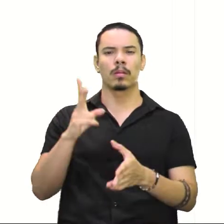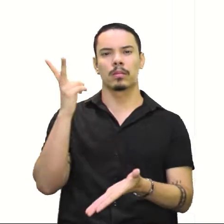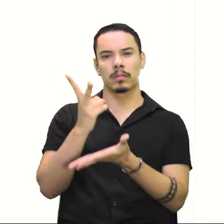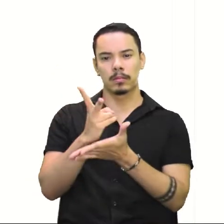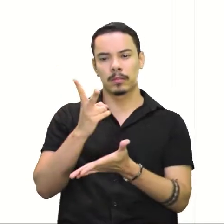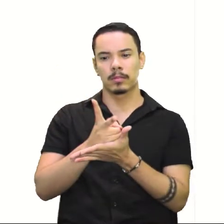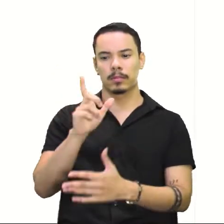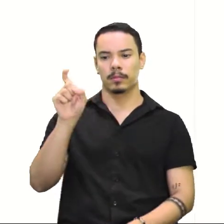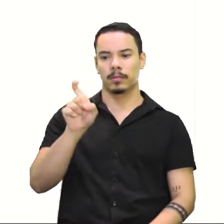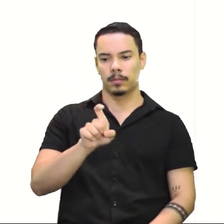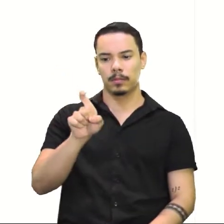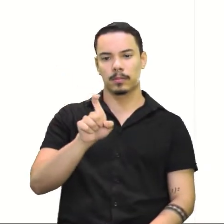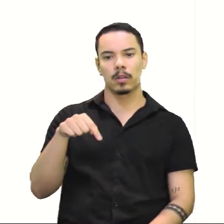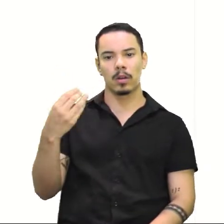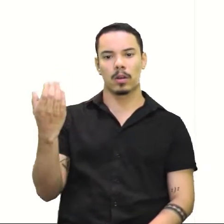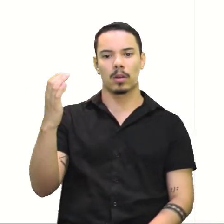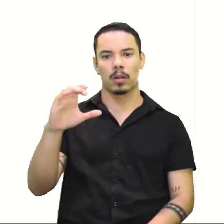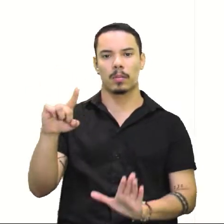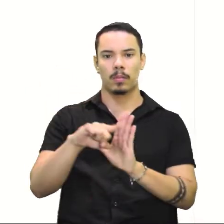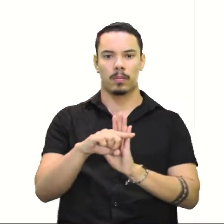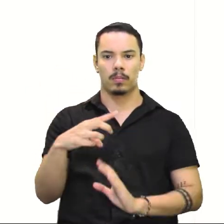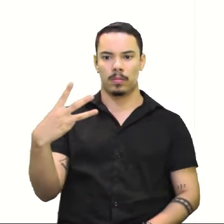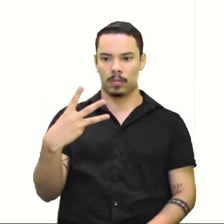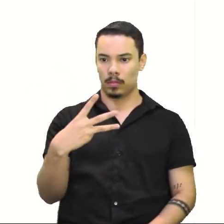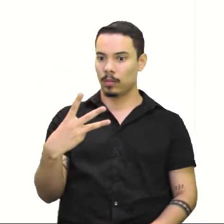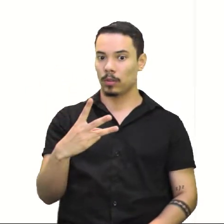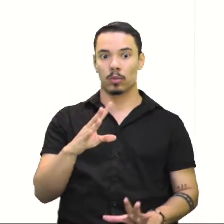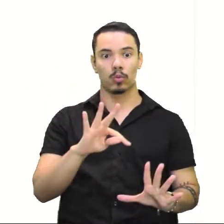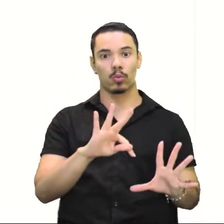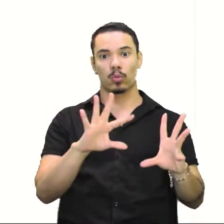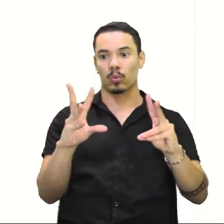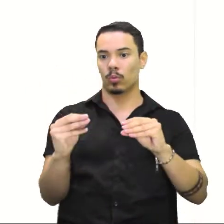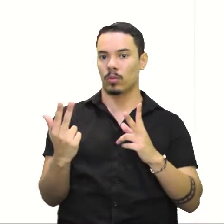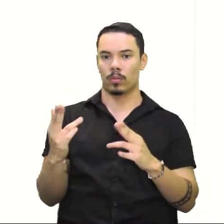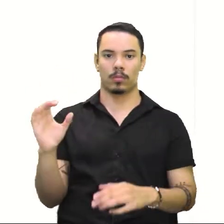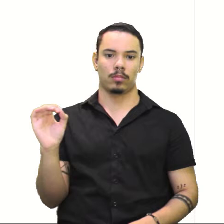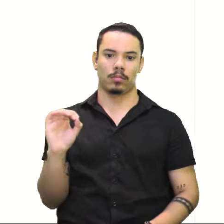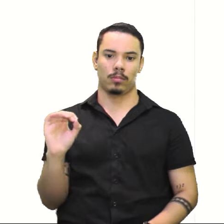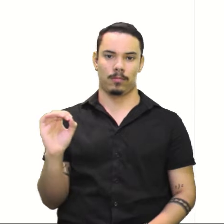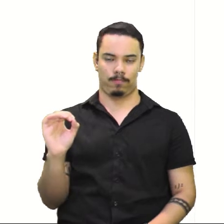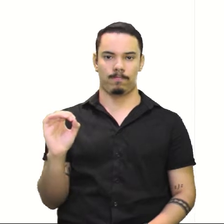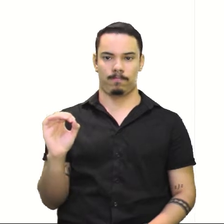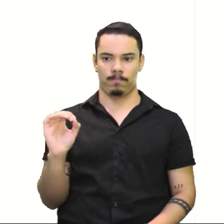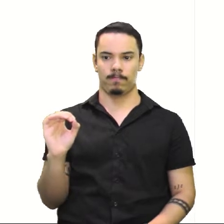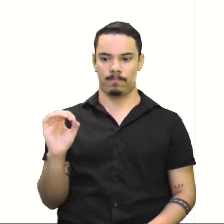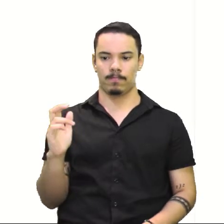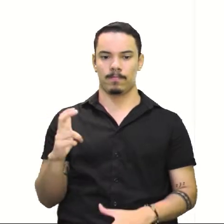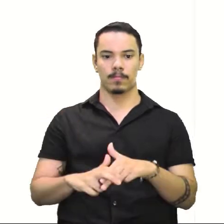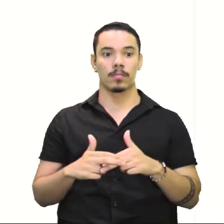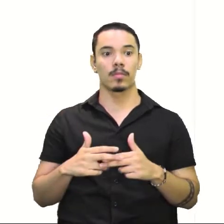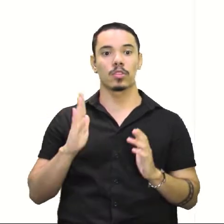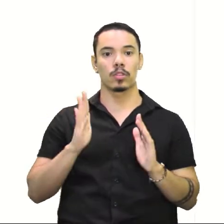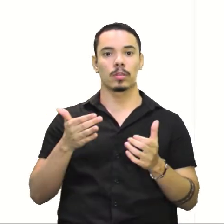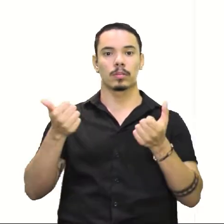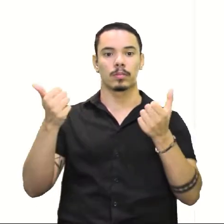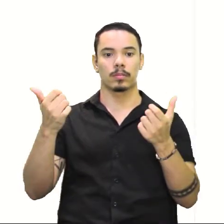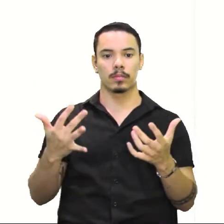gente vai colocar menos 3. E isso tudo vai ser igual a? Zero. Muito bem, porque a gente está falando de